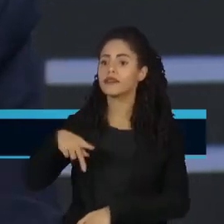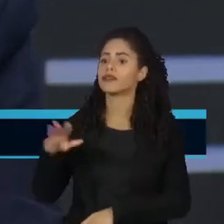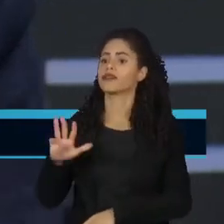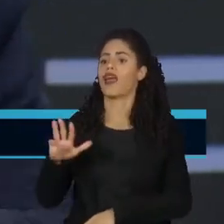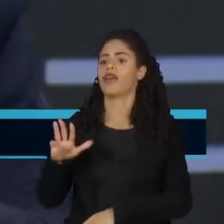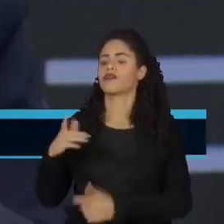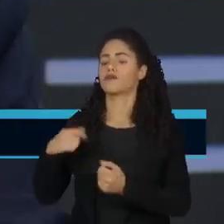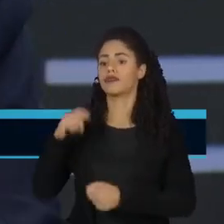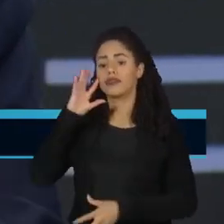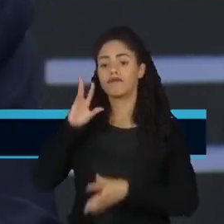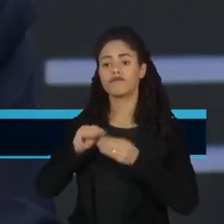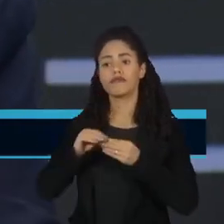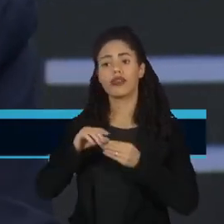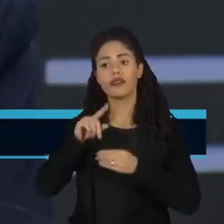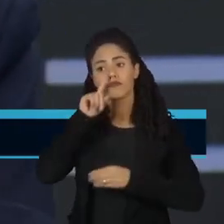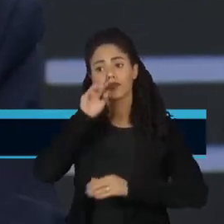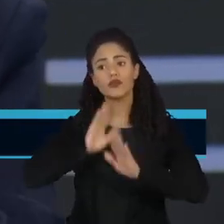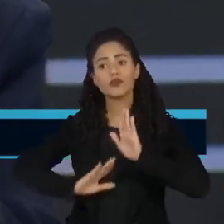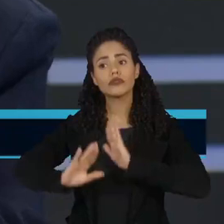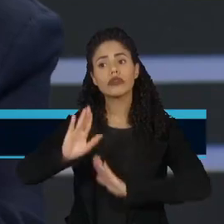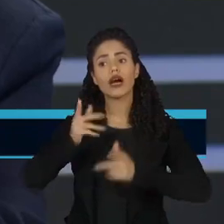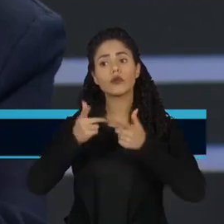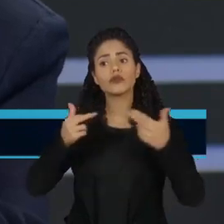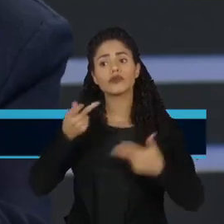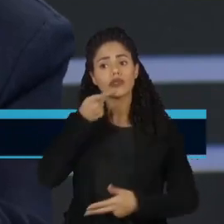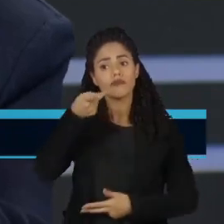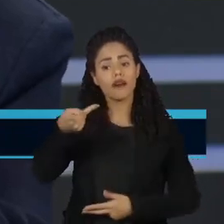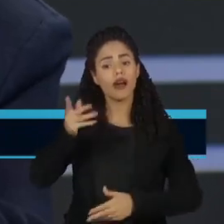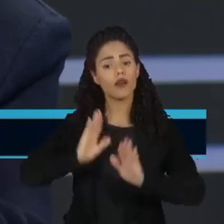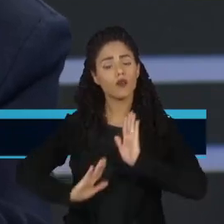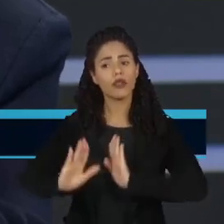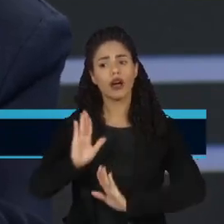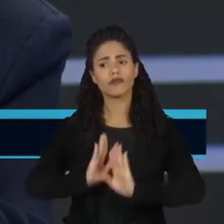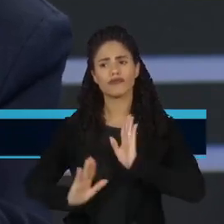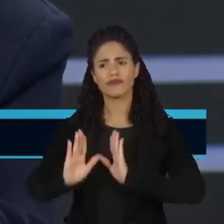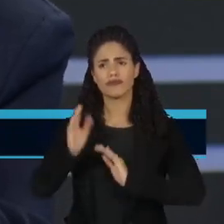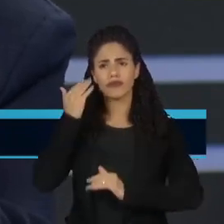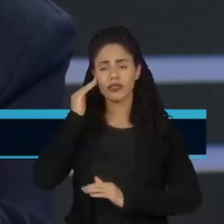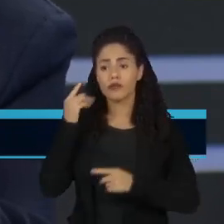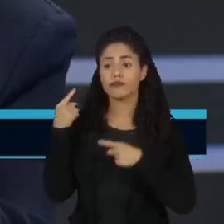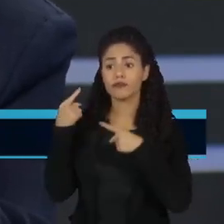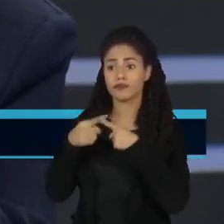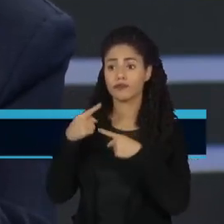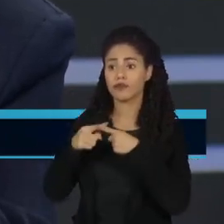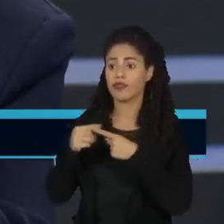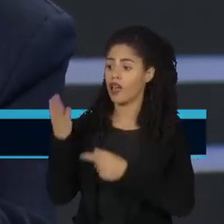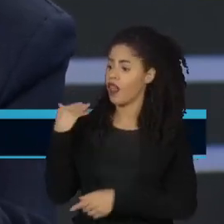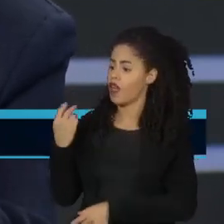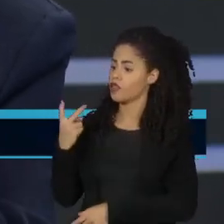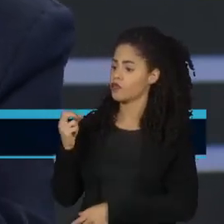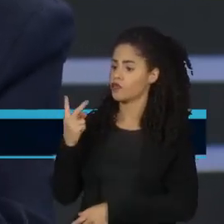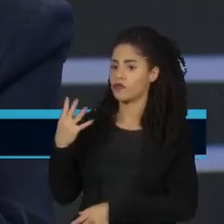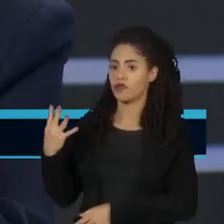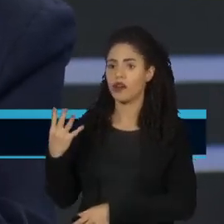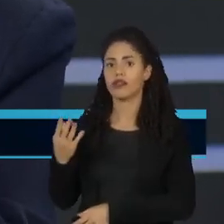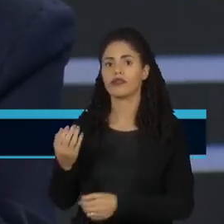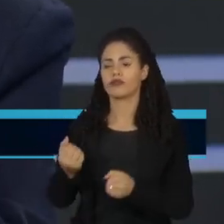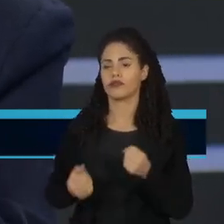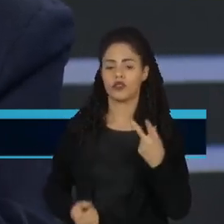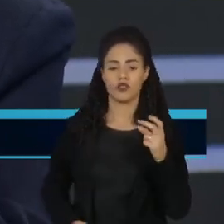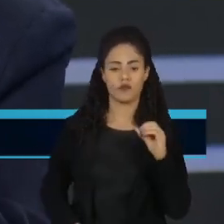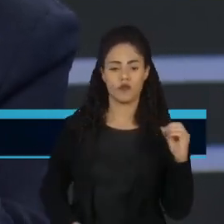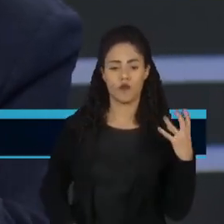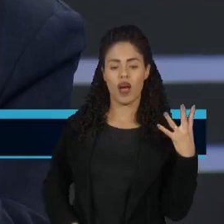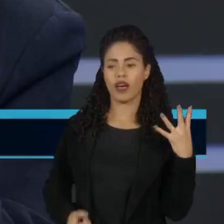isso. Então, ele está um pouco desintonizado. O que eu sinto, enfim, é que o Lula de 2024 não é o Lula de